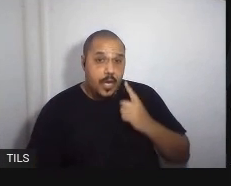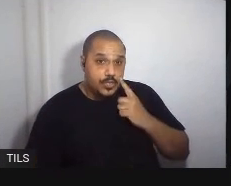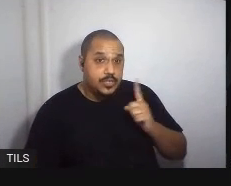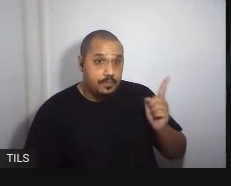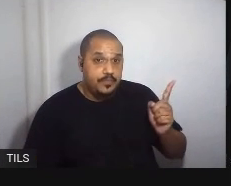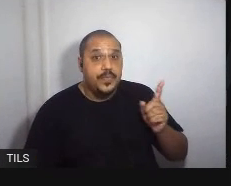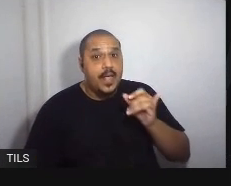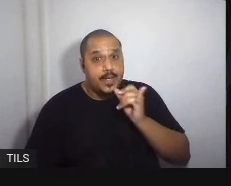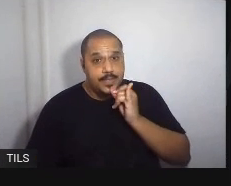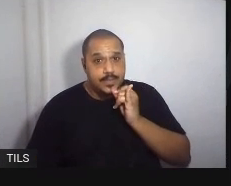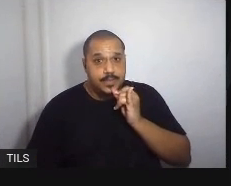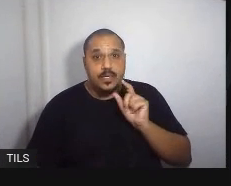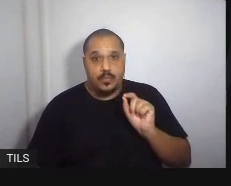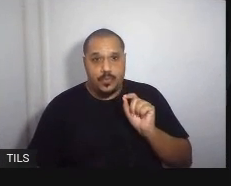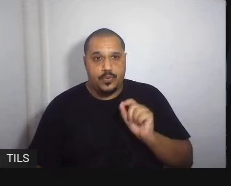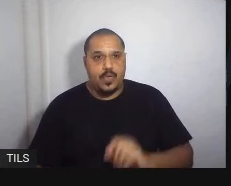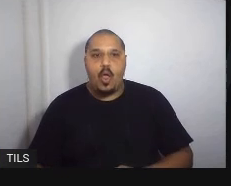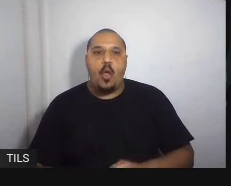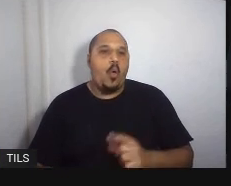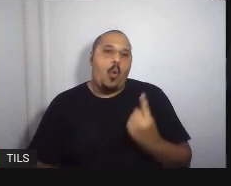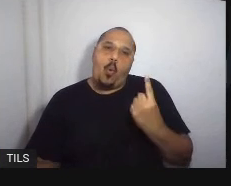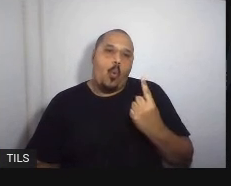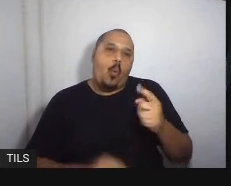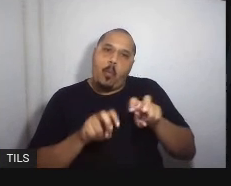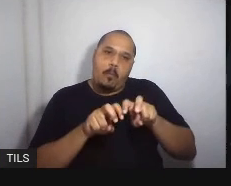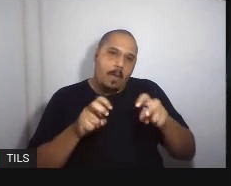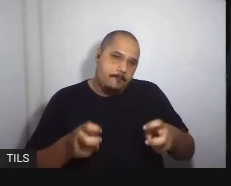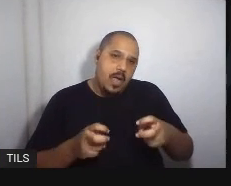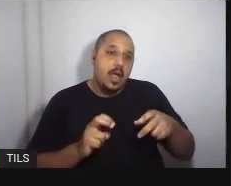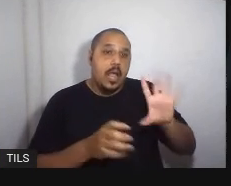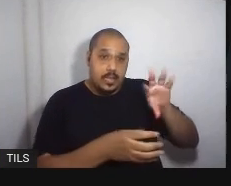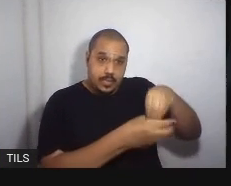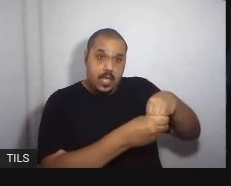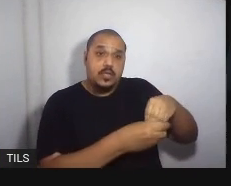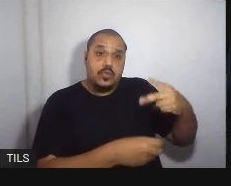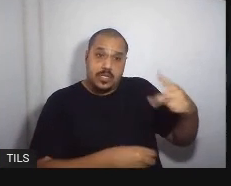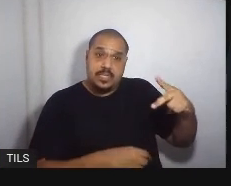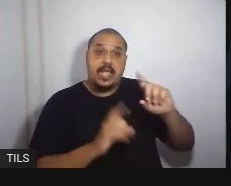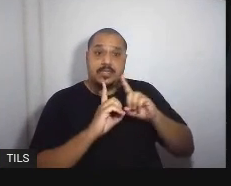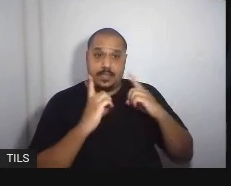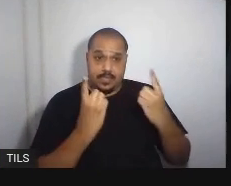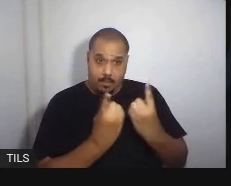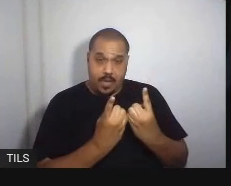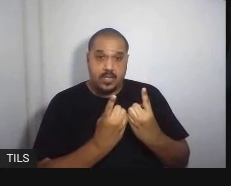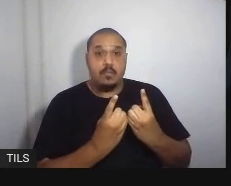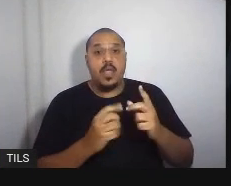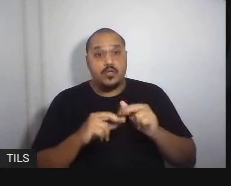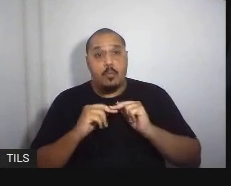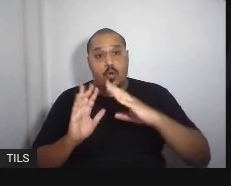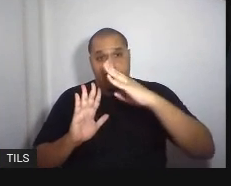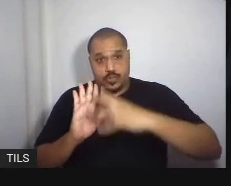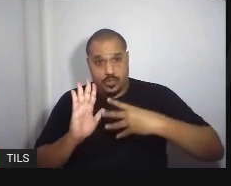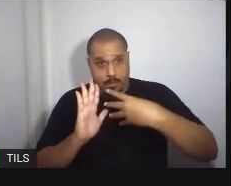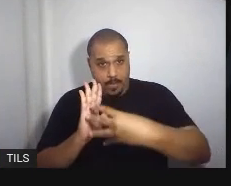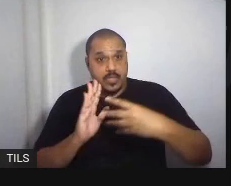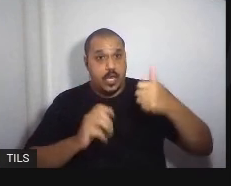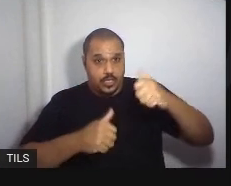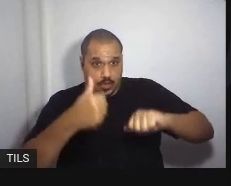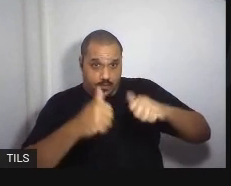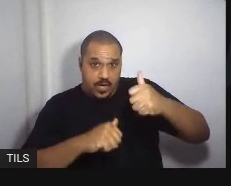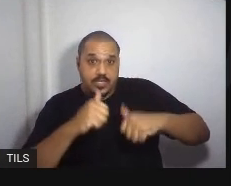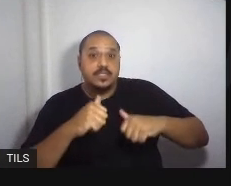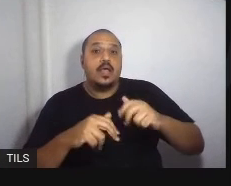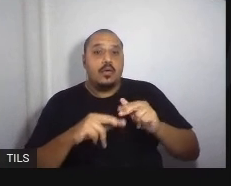que só teria uma banca nesse departamento. Então, a planilha de avaliação, o link para o síncrono, com dia e